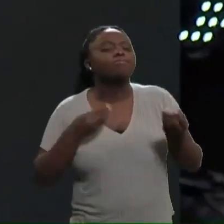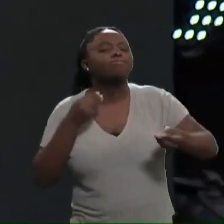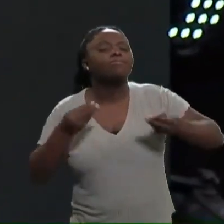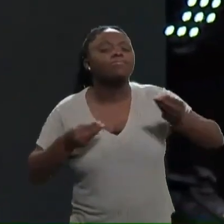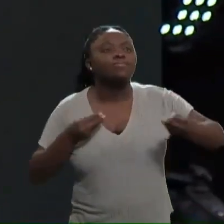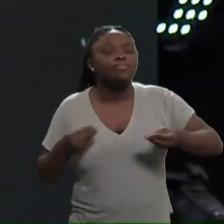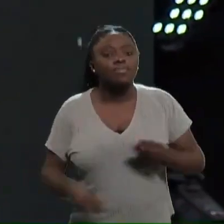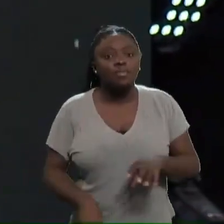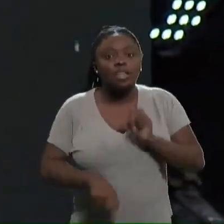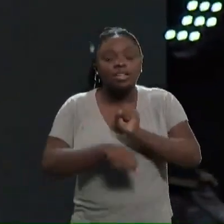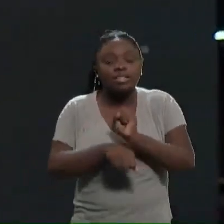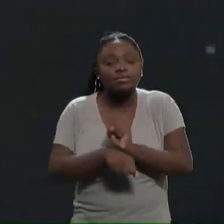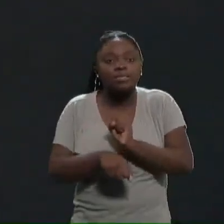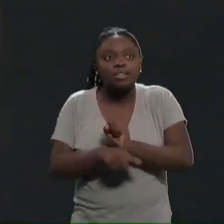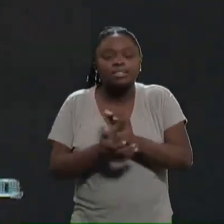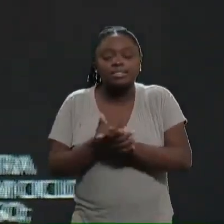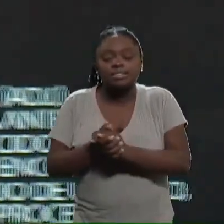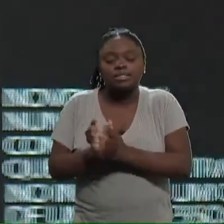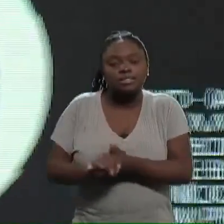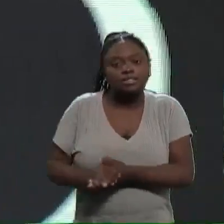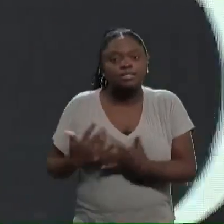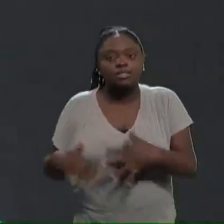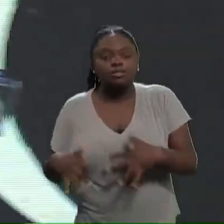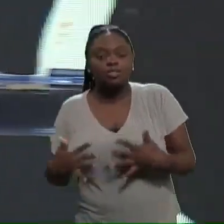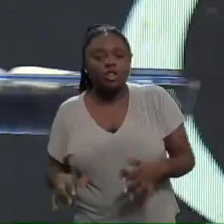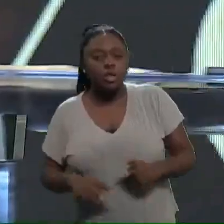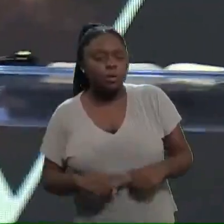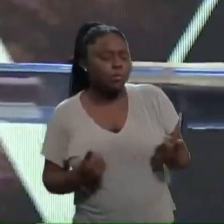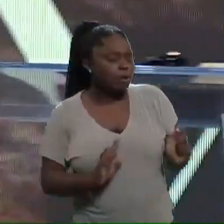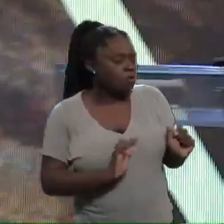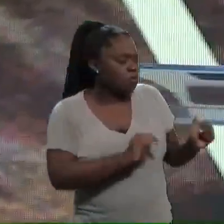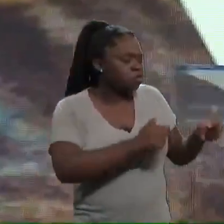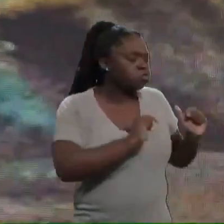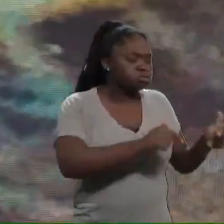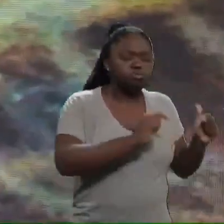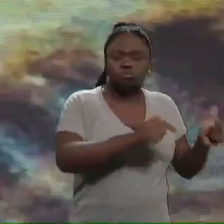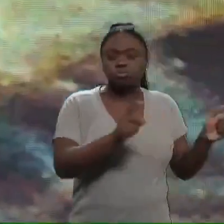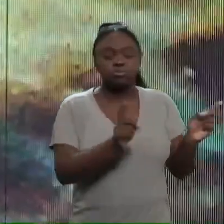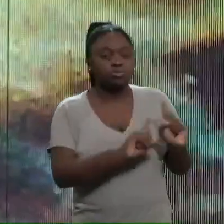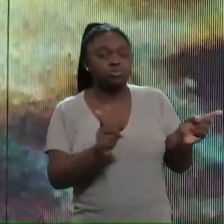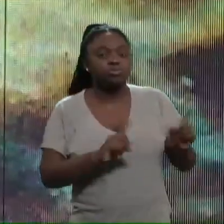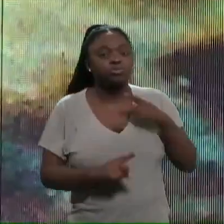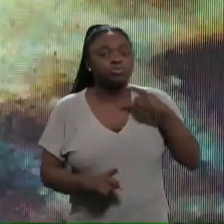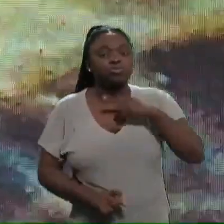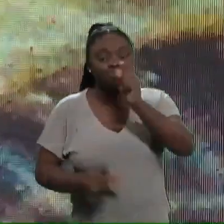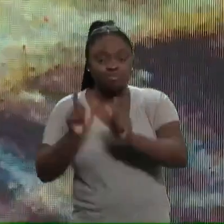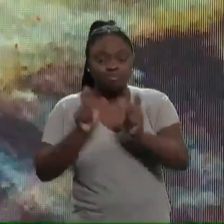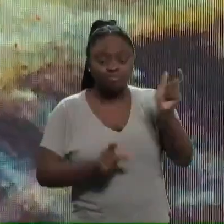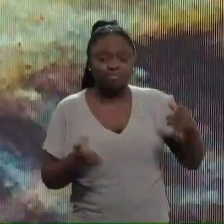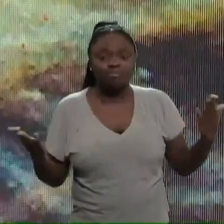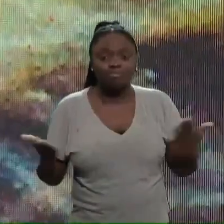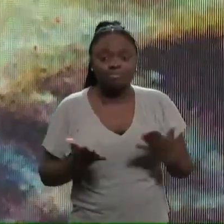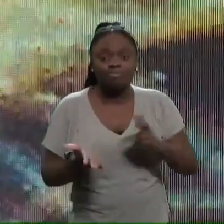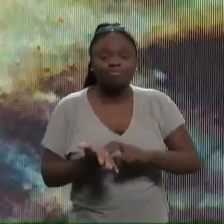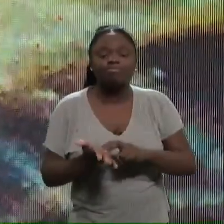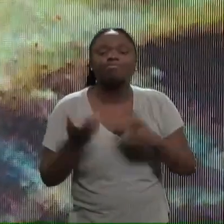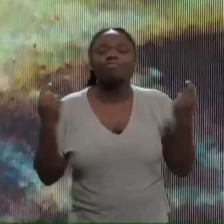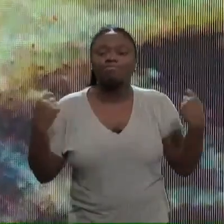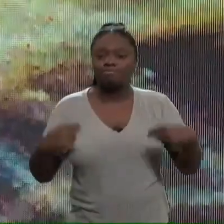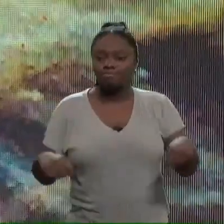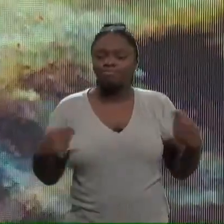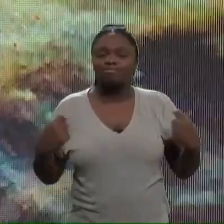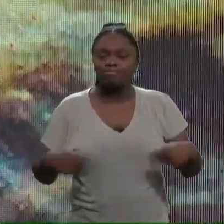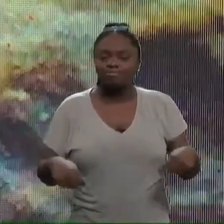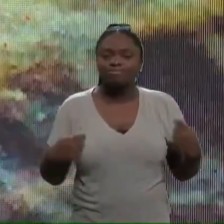de expectativa e não no lugar de produção. Tem muita gente nessa manhã que precisa sair